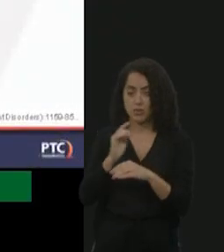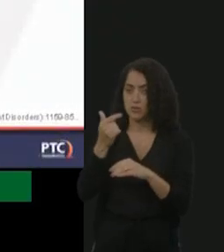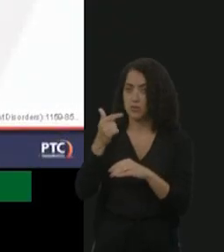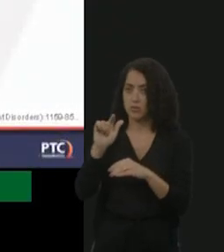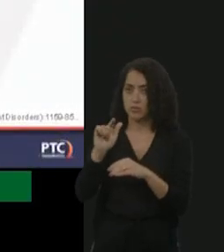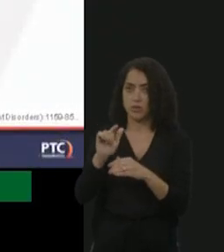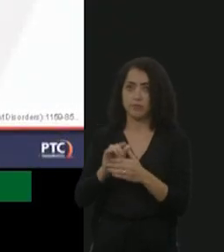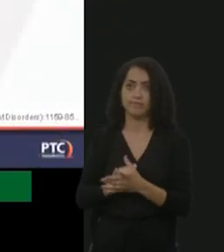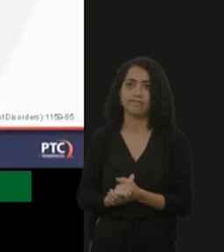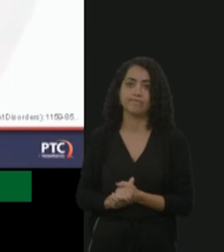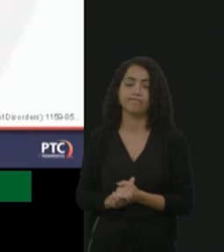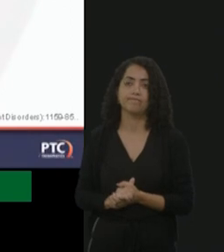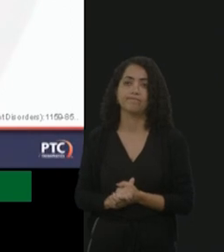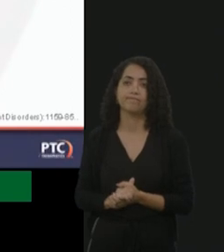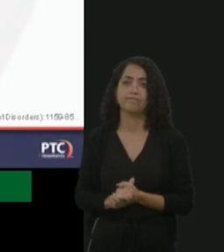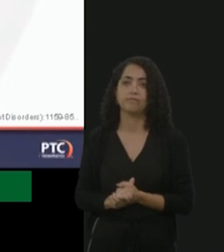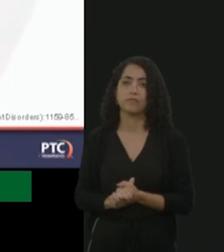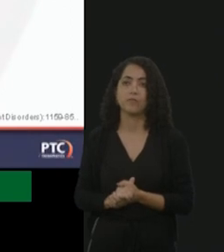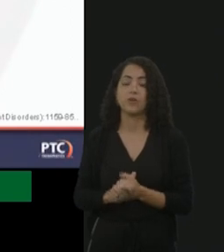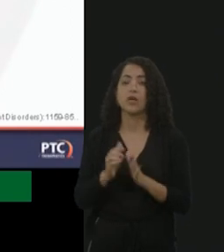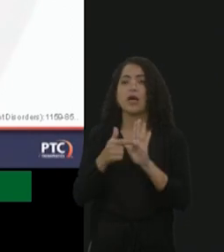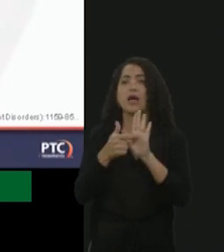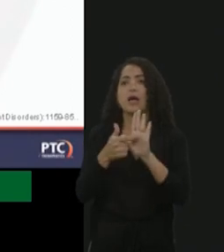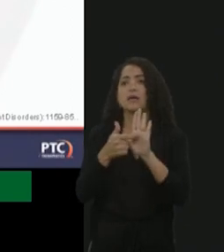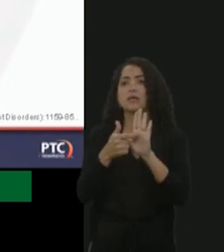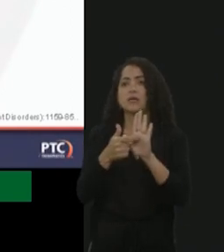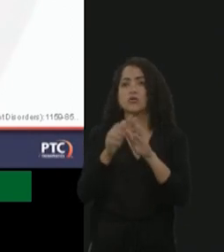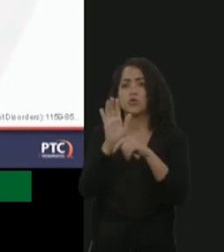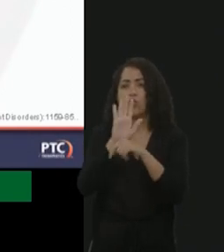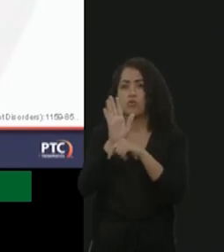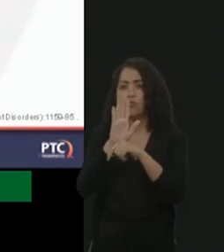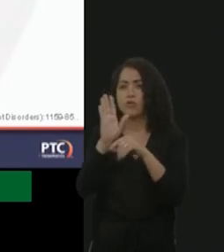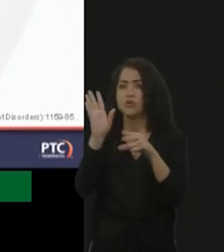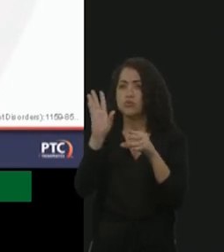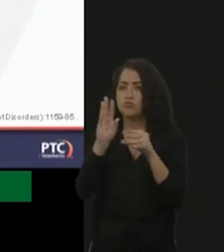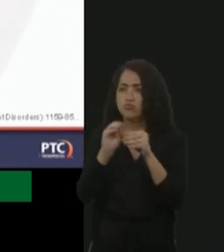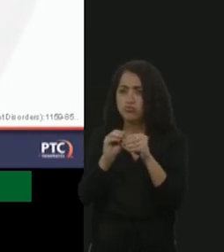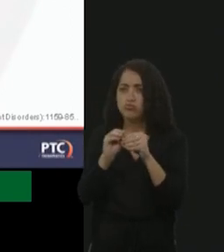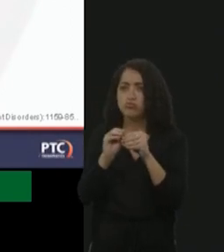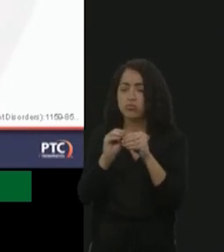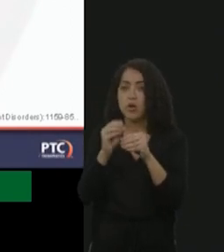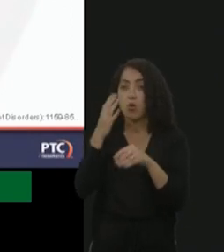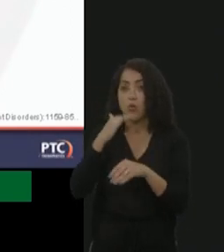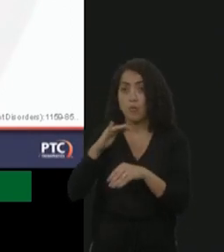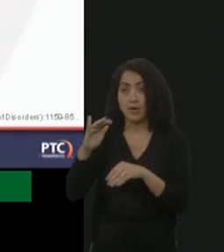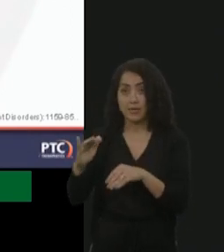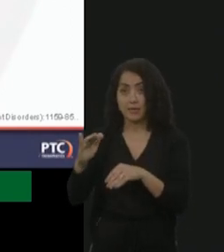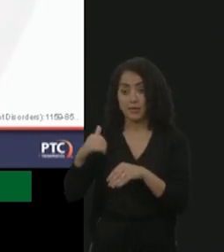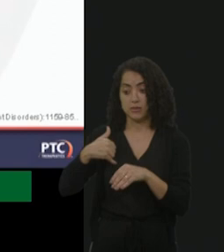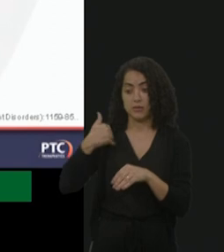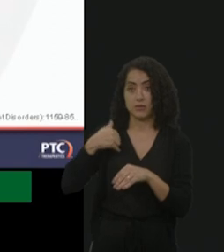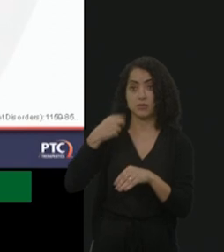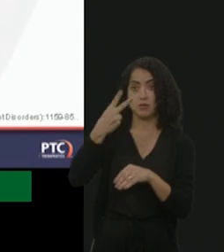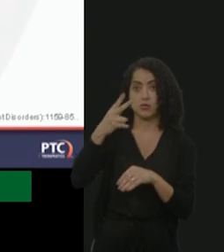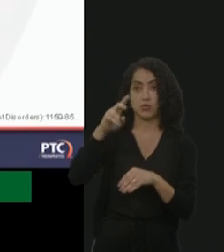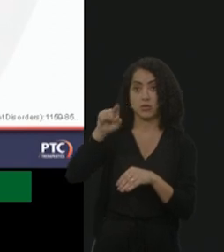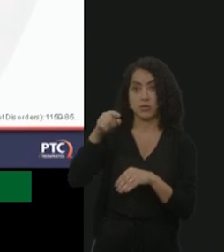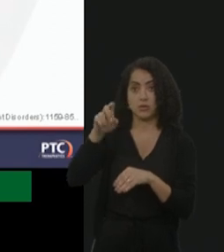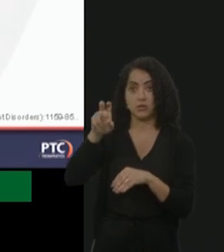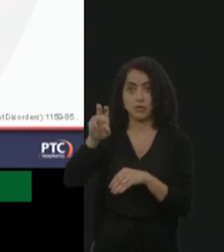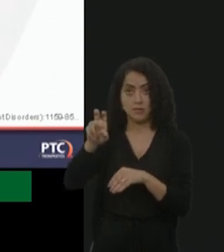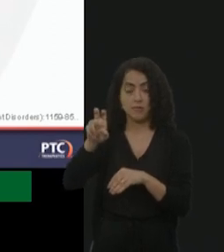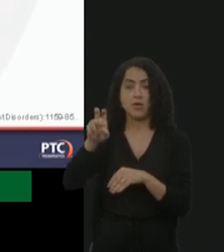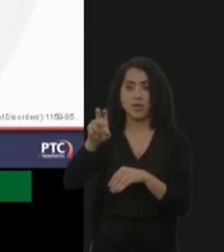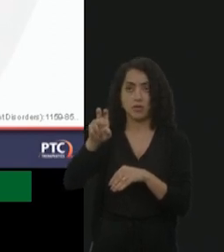mostrar mais para frente. Aqui é só um vídeo para exemplificar uma criança com 2 anos e meio, né, uma menina que tem